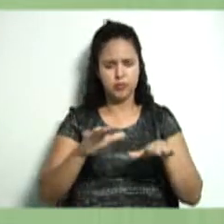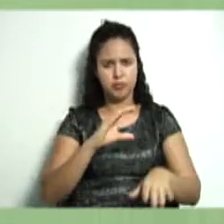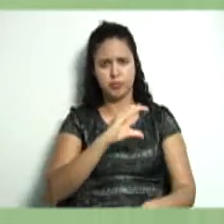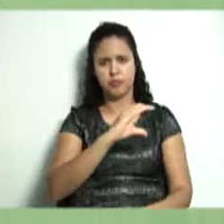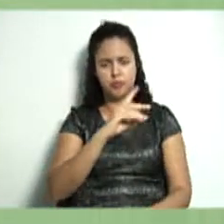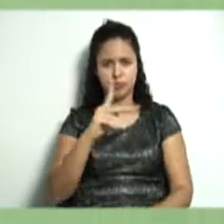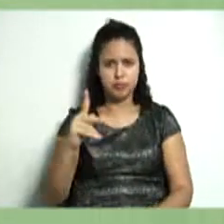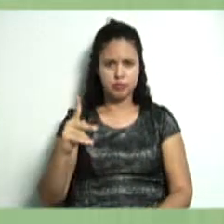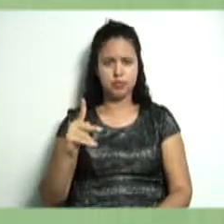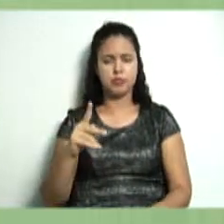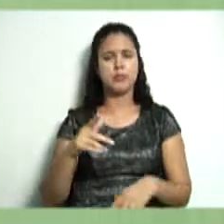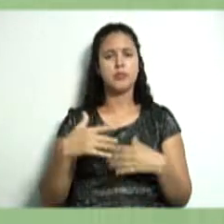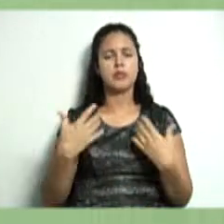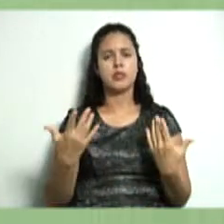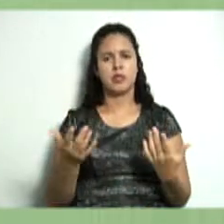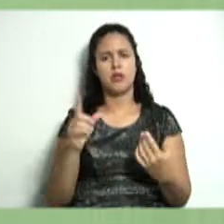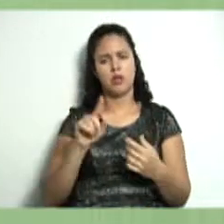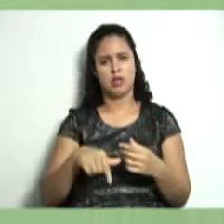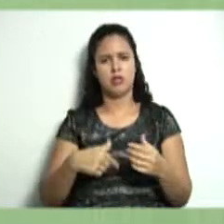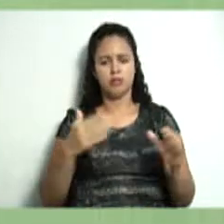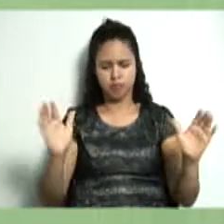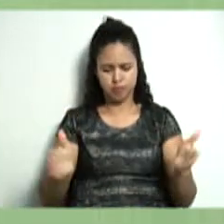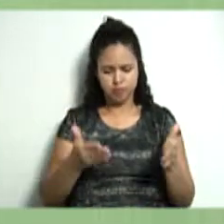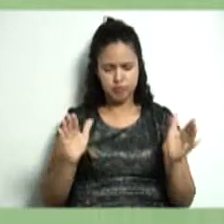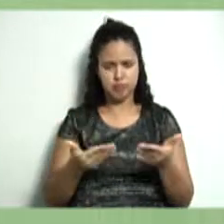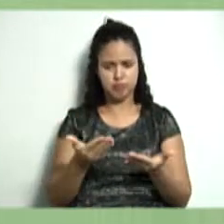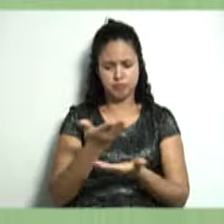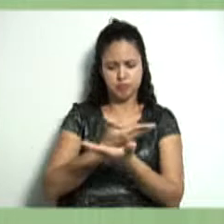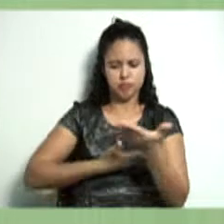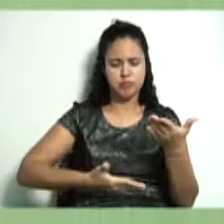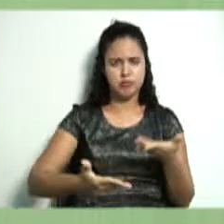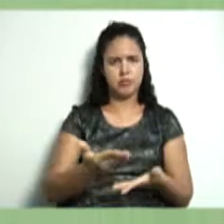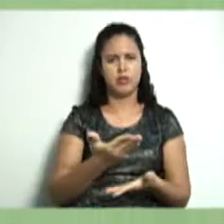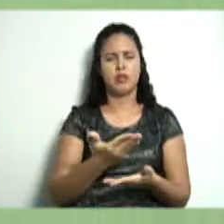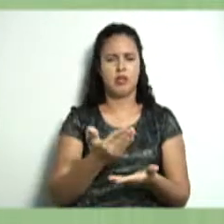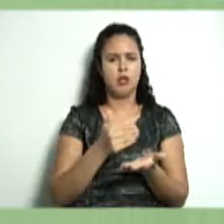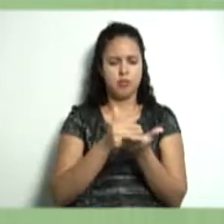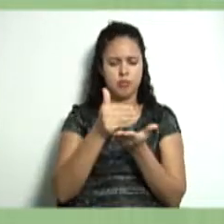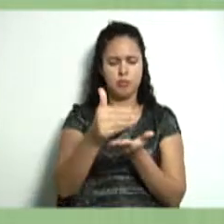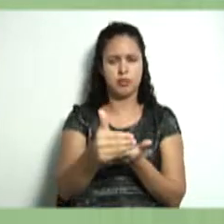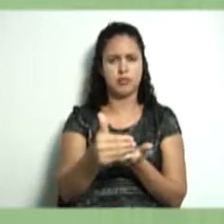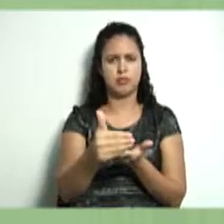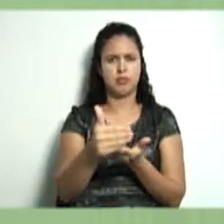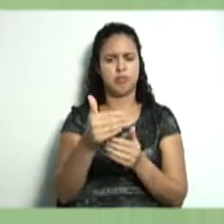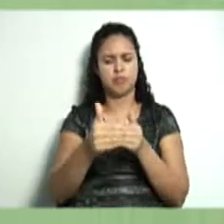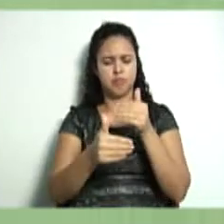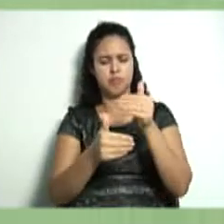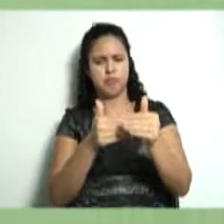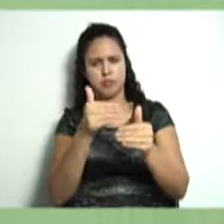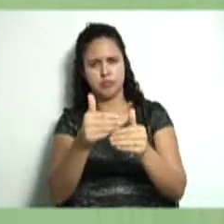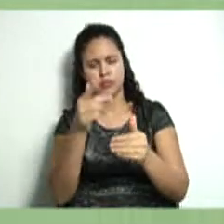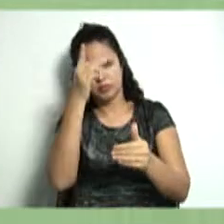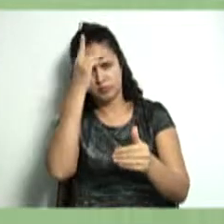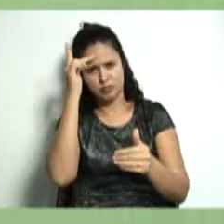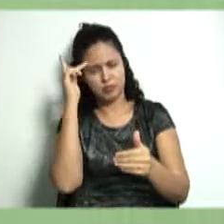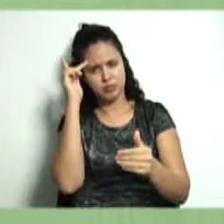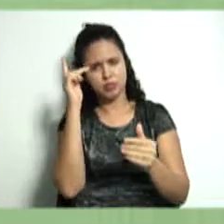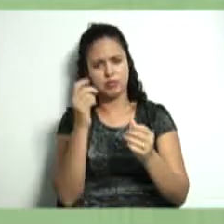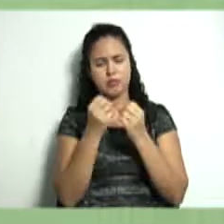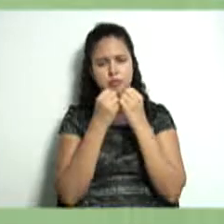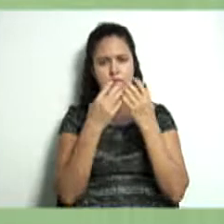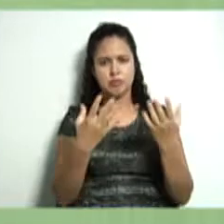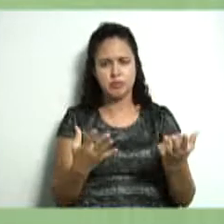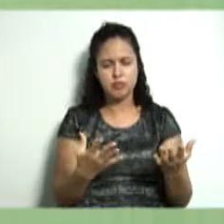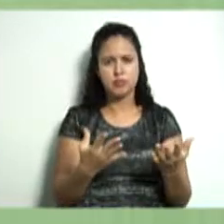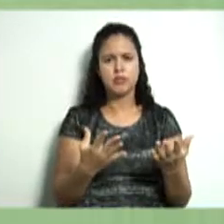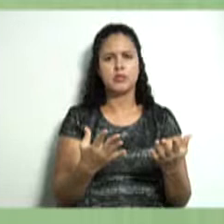cooperativo. Então, essa estimulação, essa interação, ela parte do processo em que as pessoas vão poder contar uma com a outra, vão